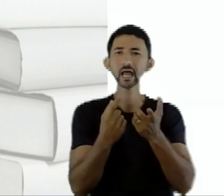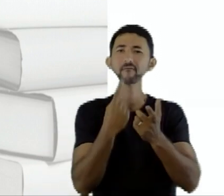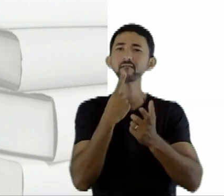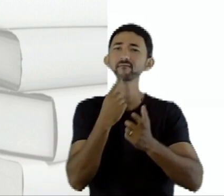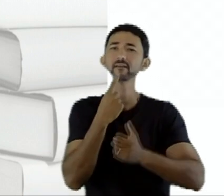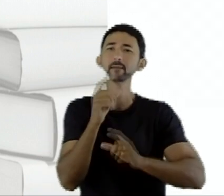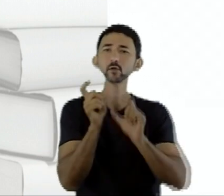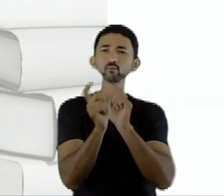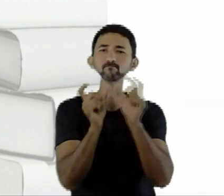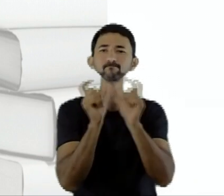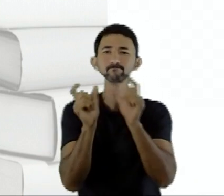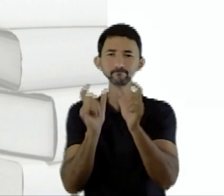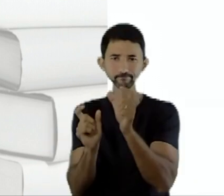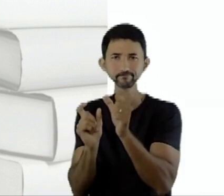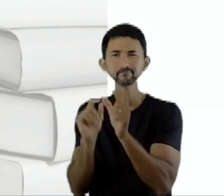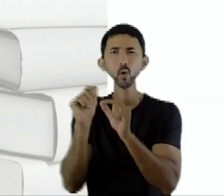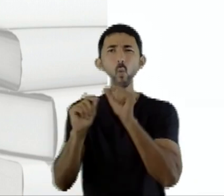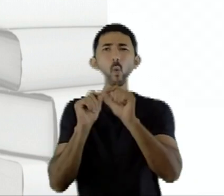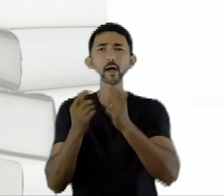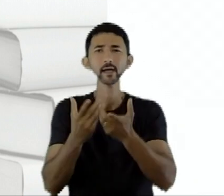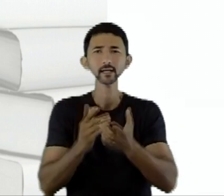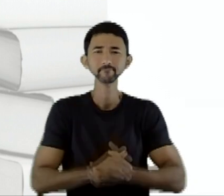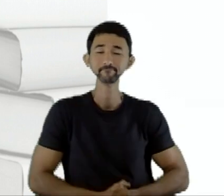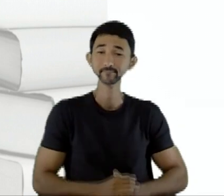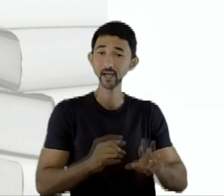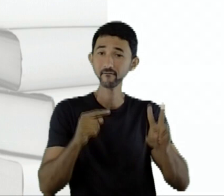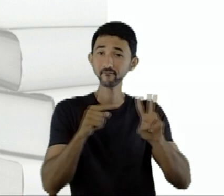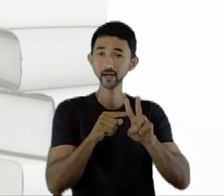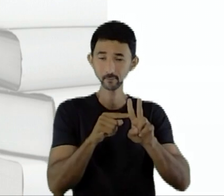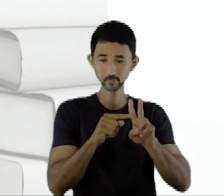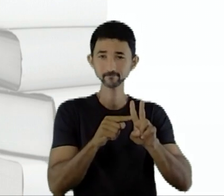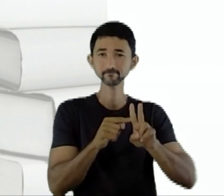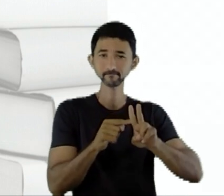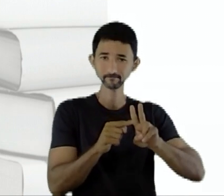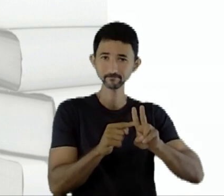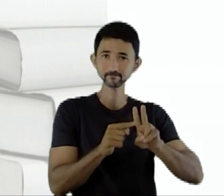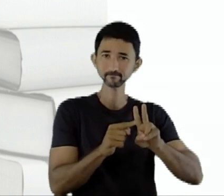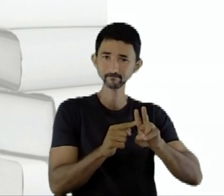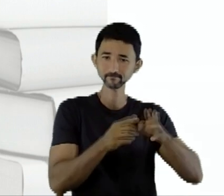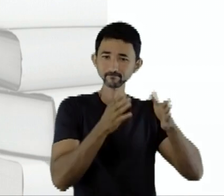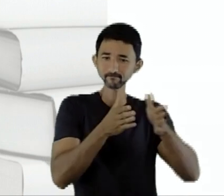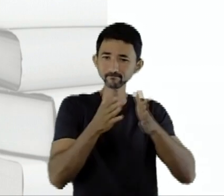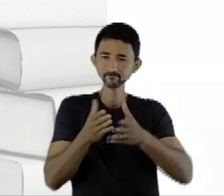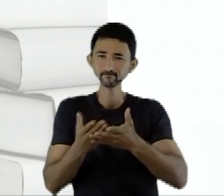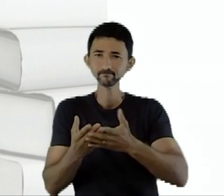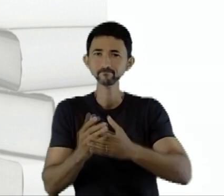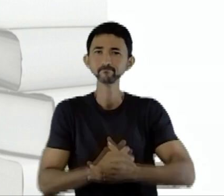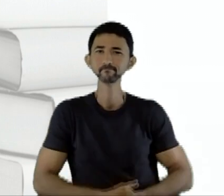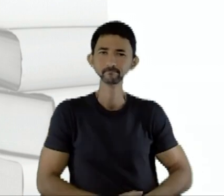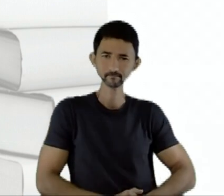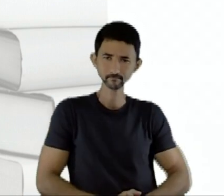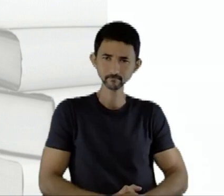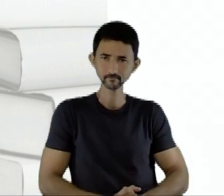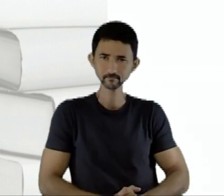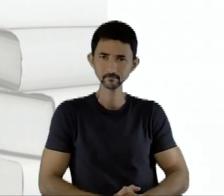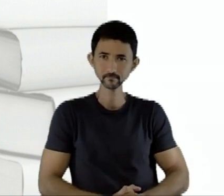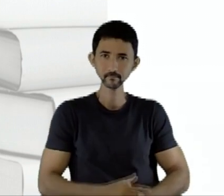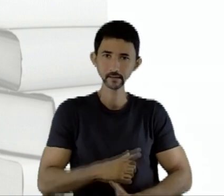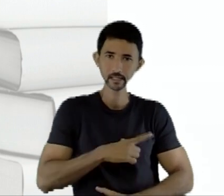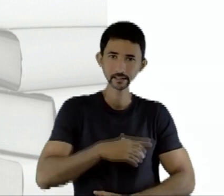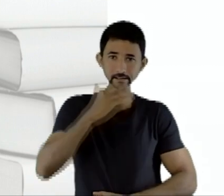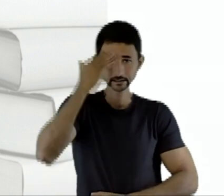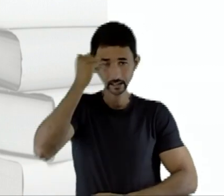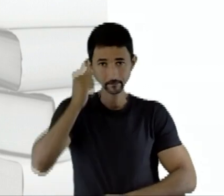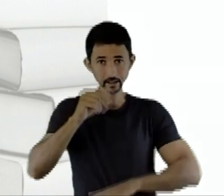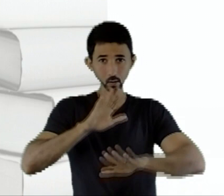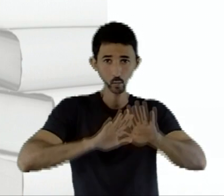em vermelho, elas são verbos, uma classe gramatical. E aí eu tenho saber